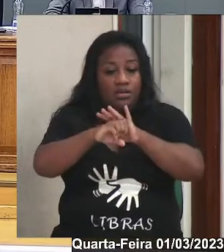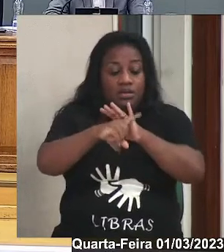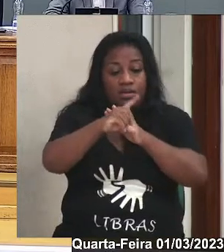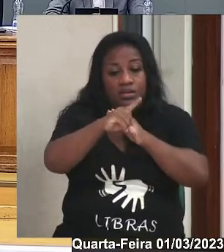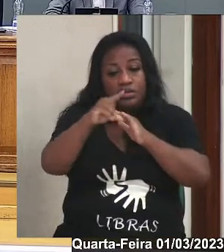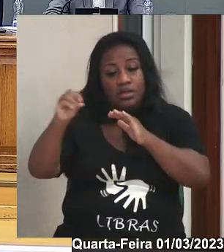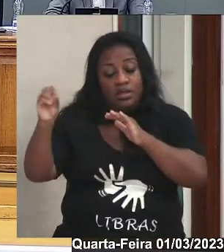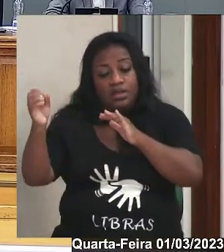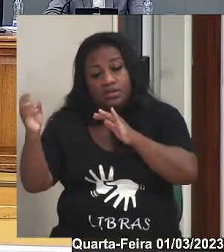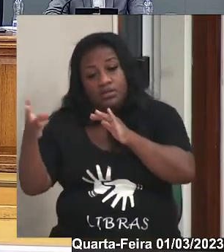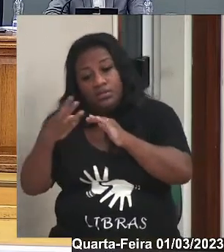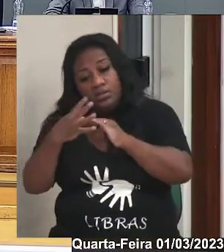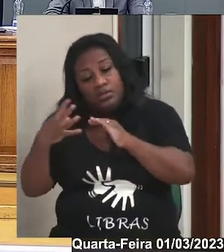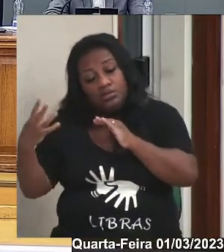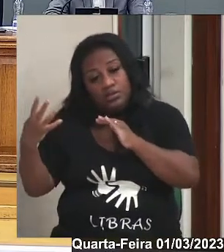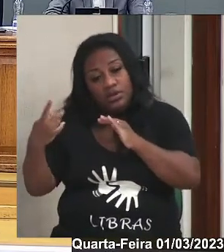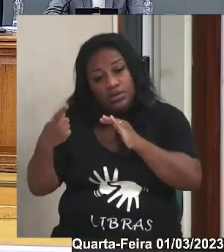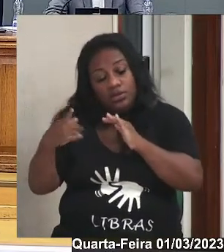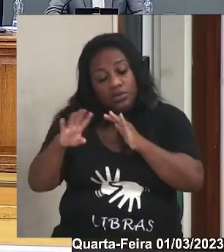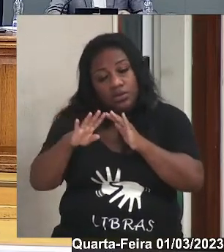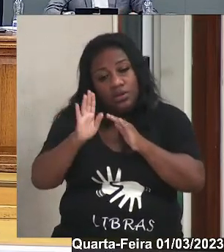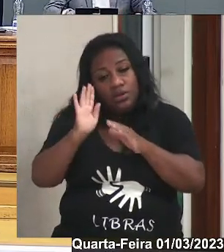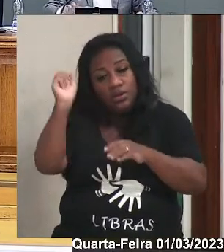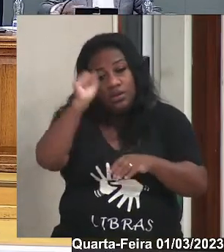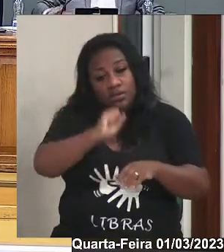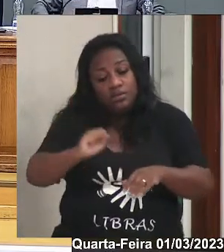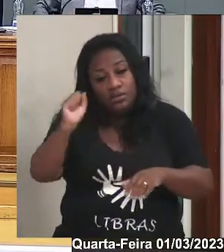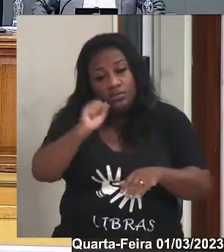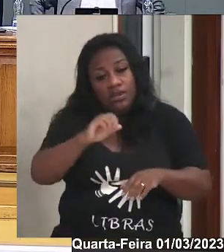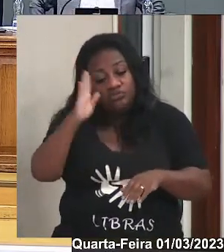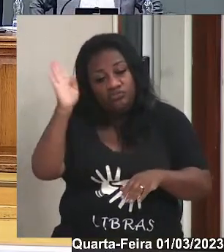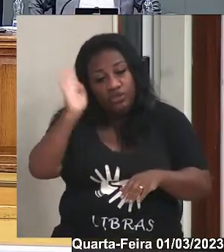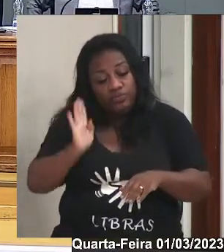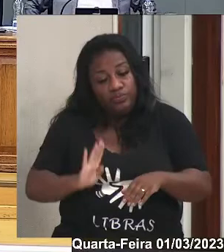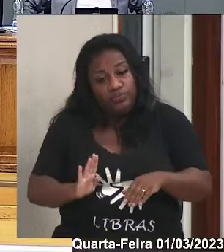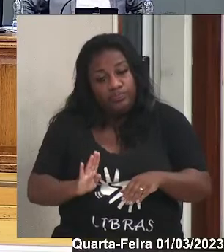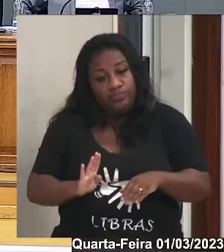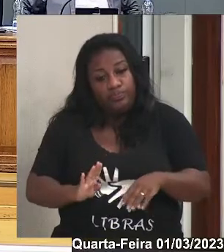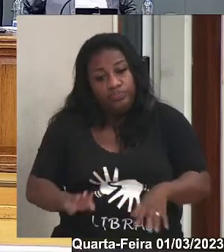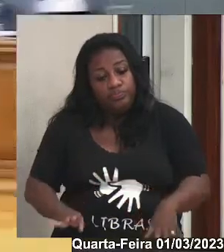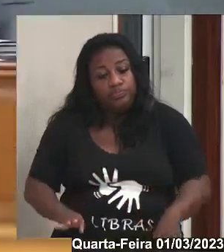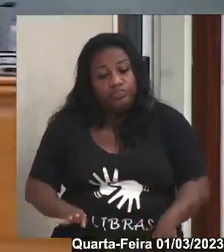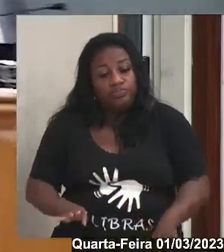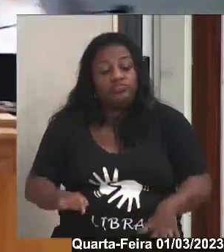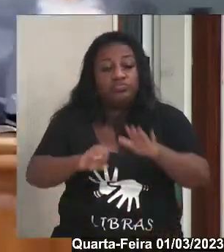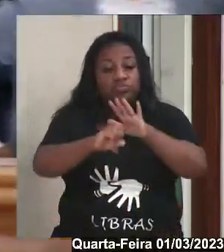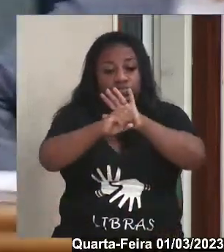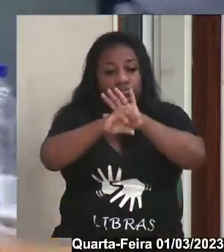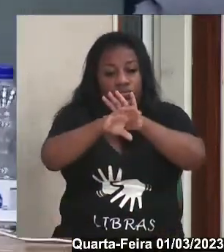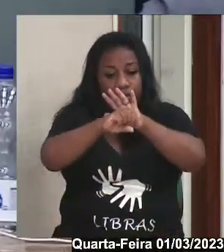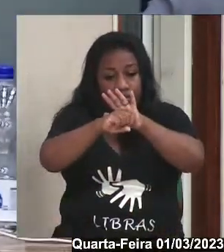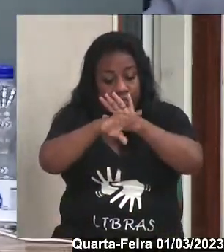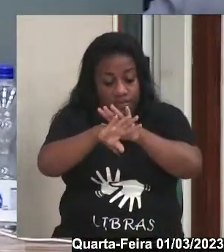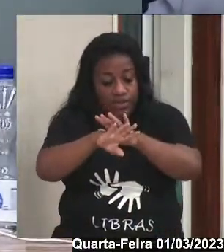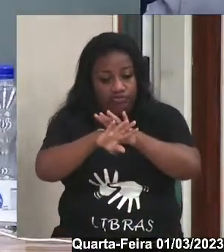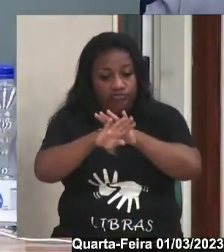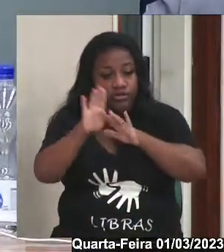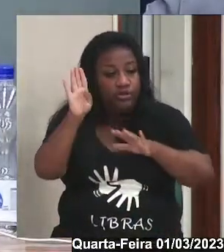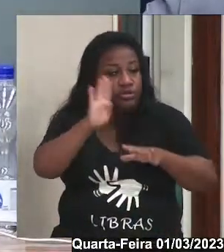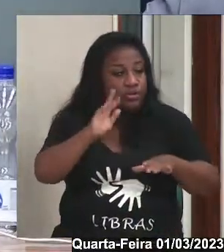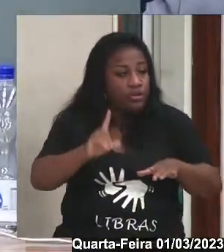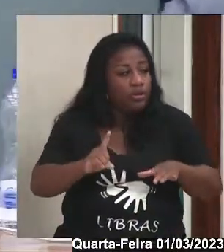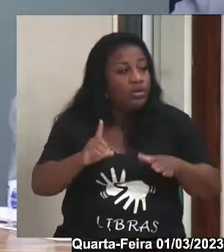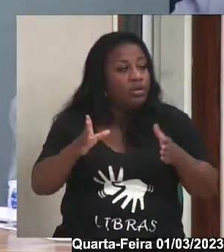indicações 10, 13, 18, 39, 40 e 41/2023, de autoria do vereador Betinho. Indicação de autoria do